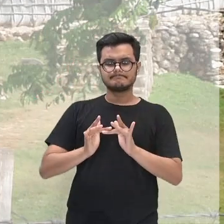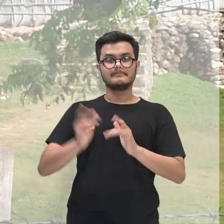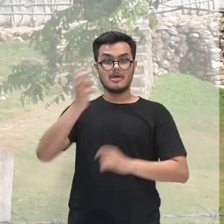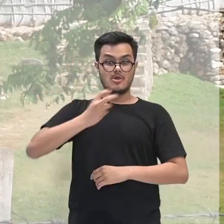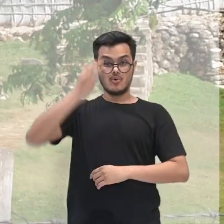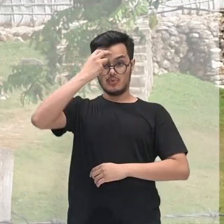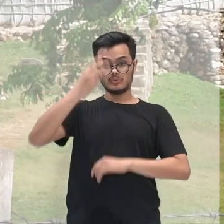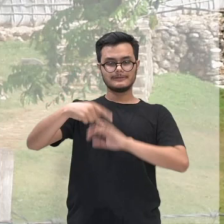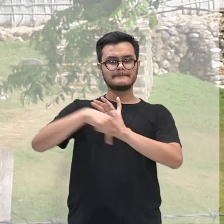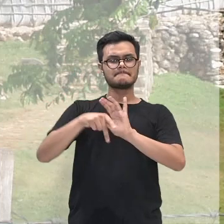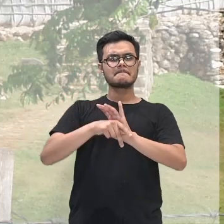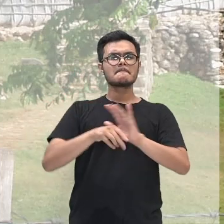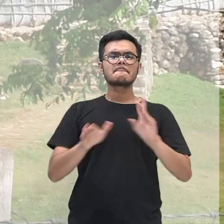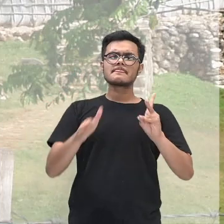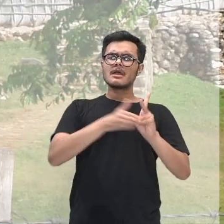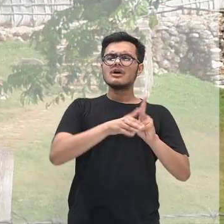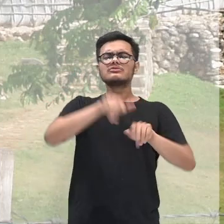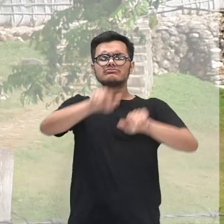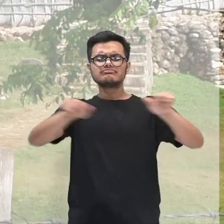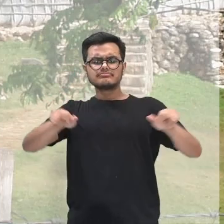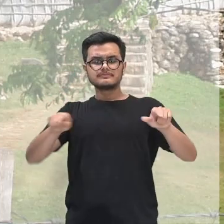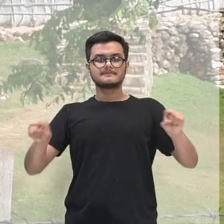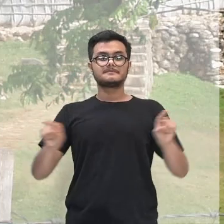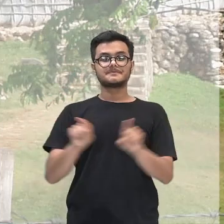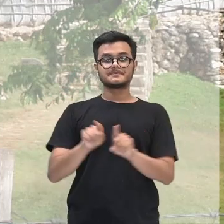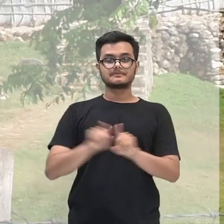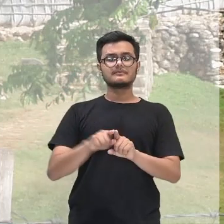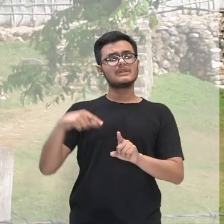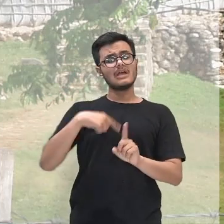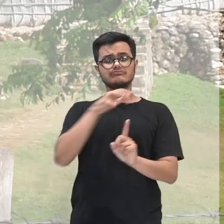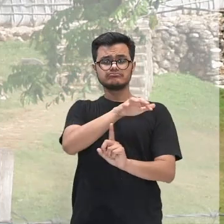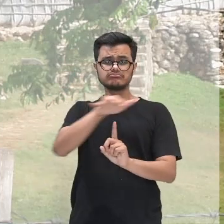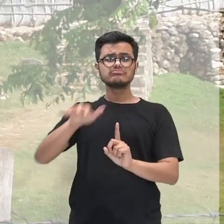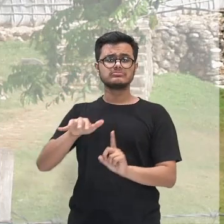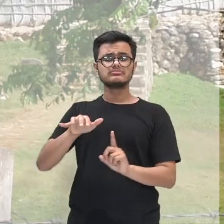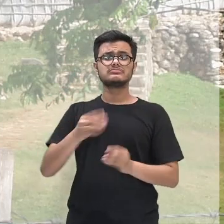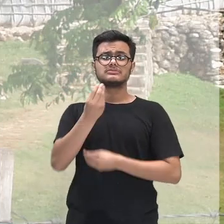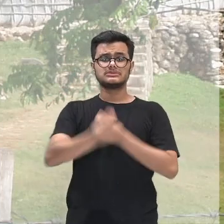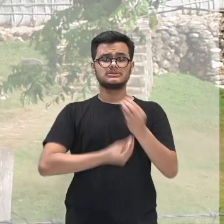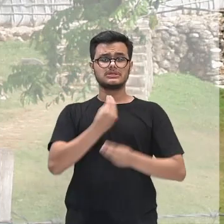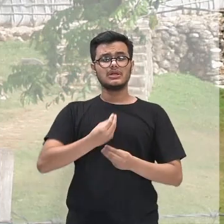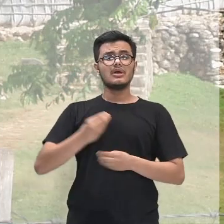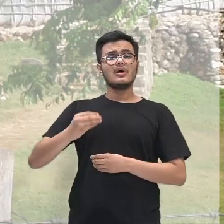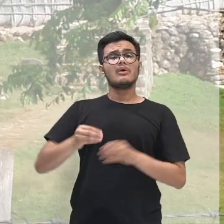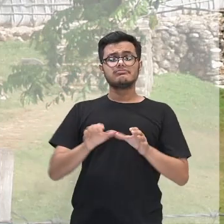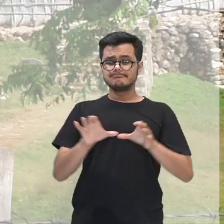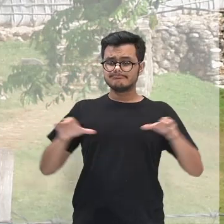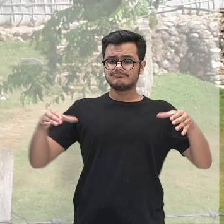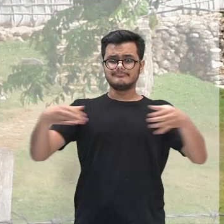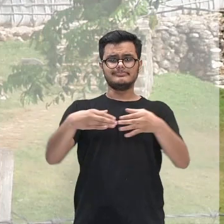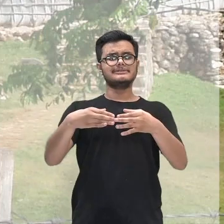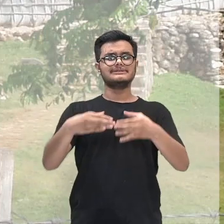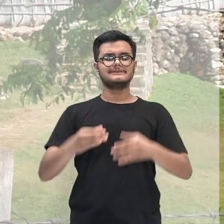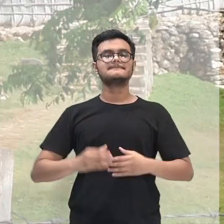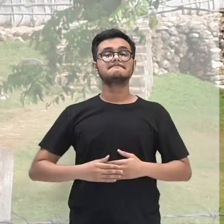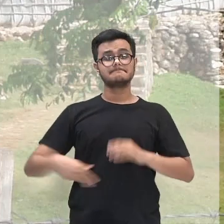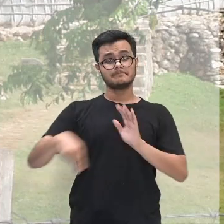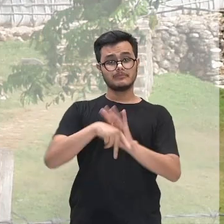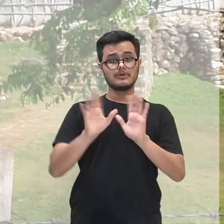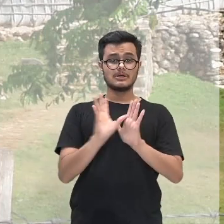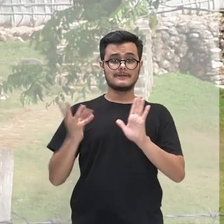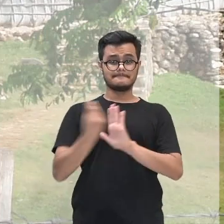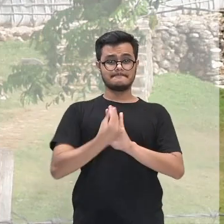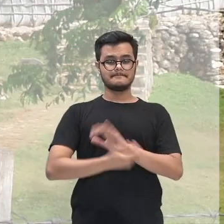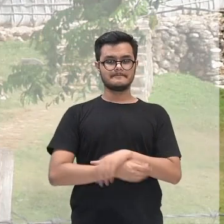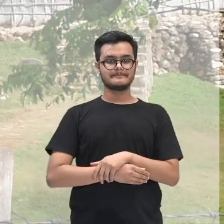com povos andinos, pode ter também influenciado no desenvolvimento dos cacicados complexos da Amazônia.